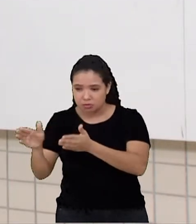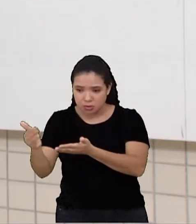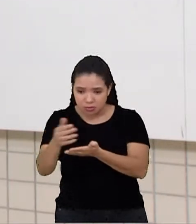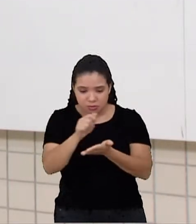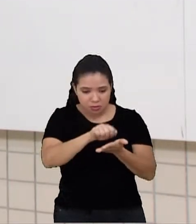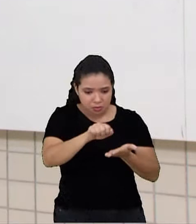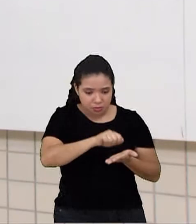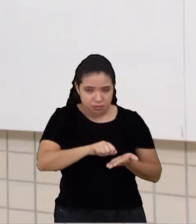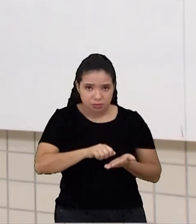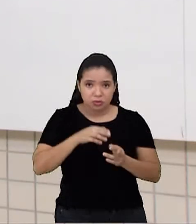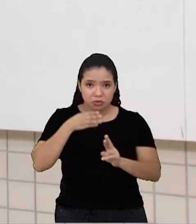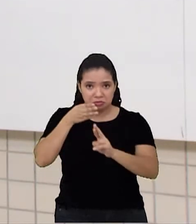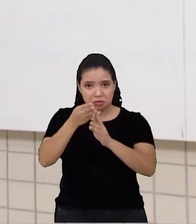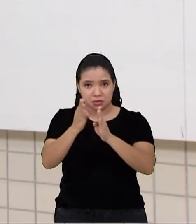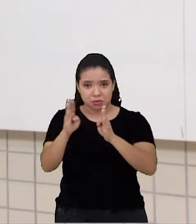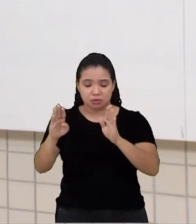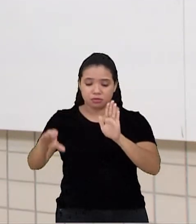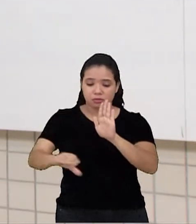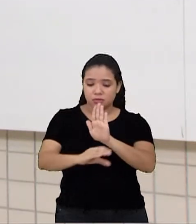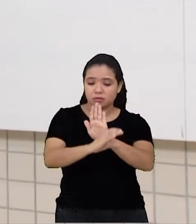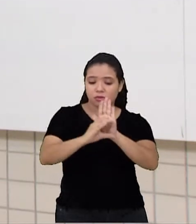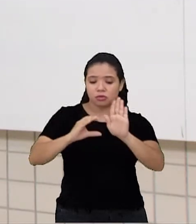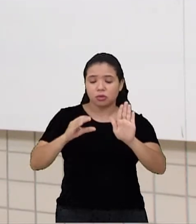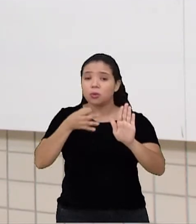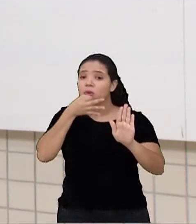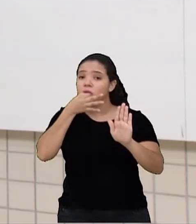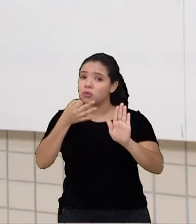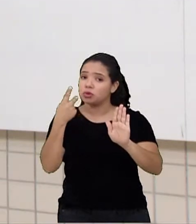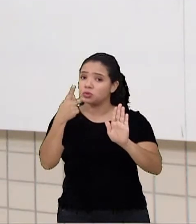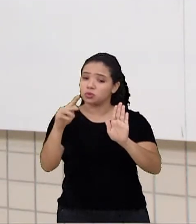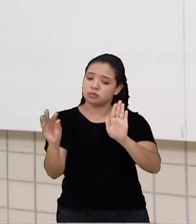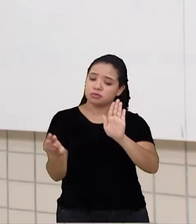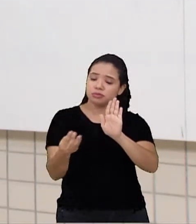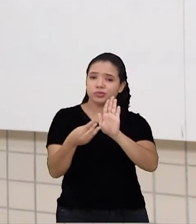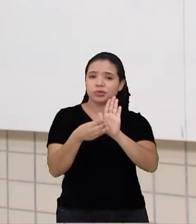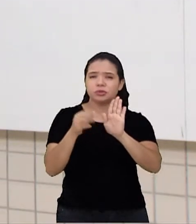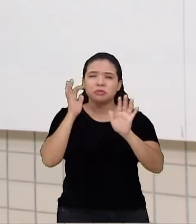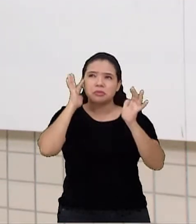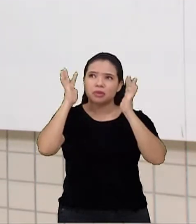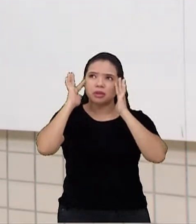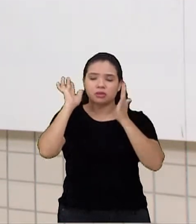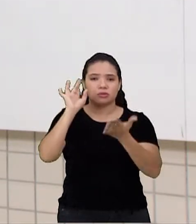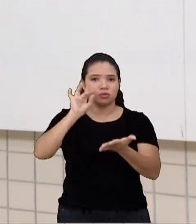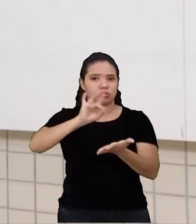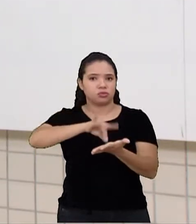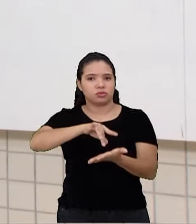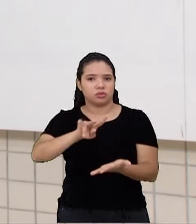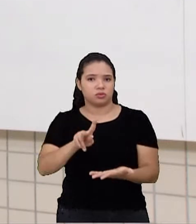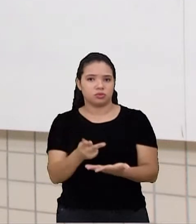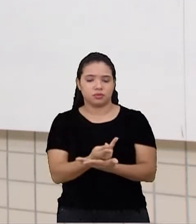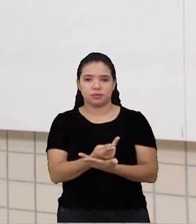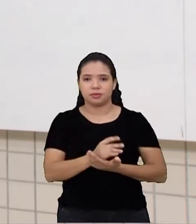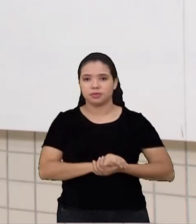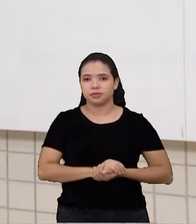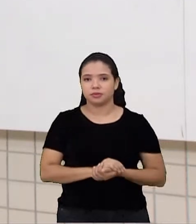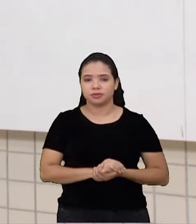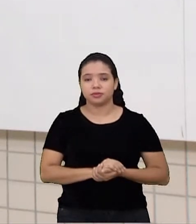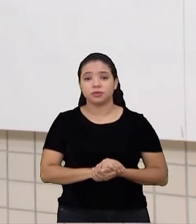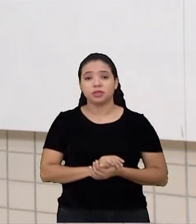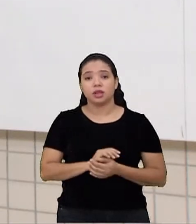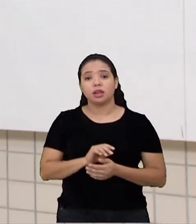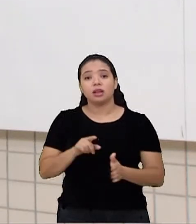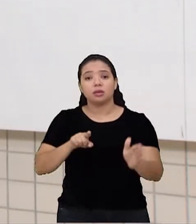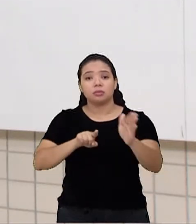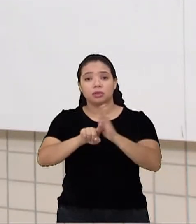você pensa sobre essa realidade. Vamos à próxima. A outra questão é com relação